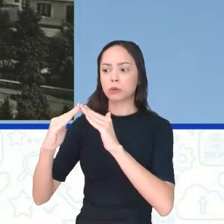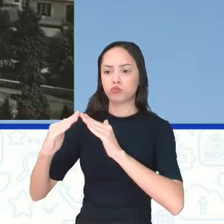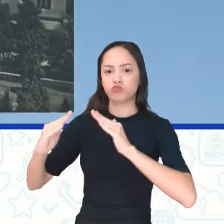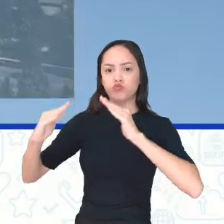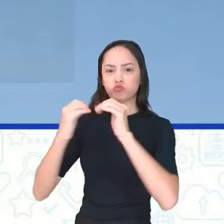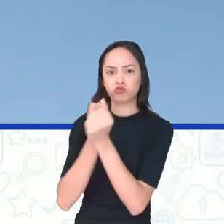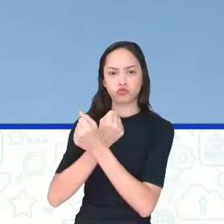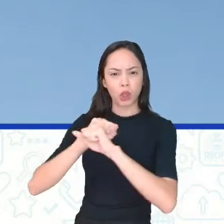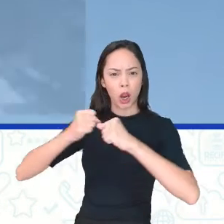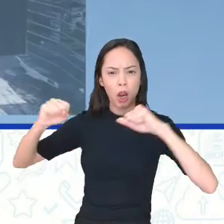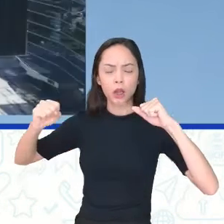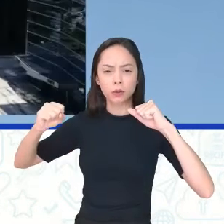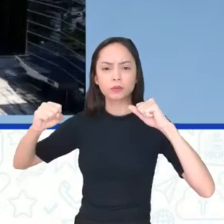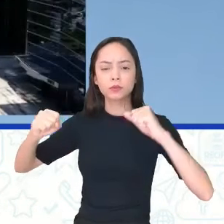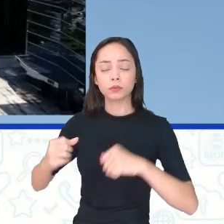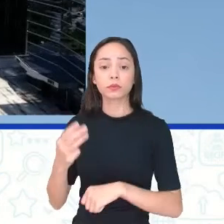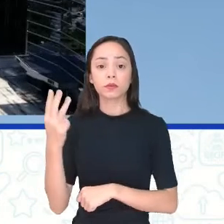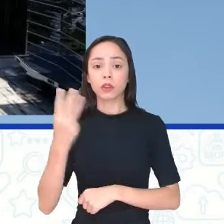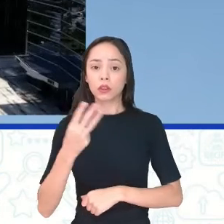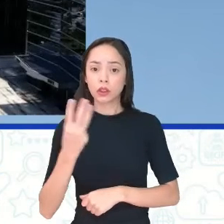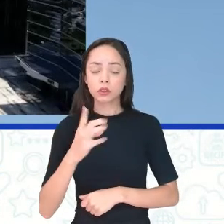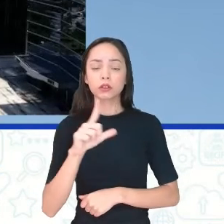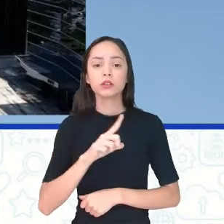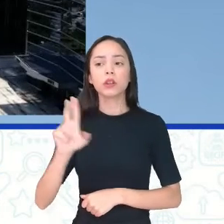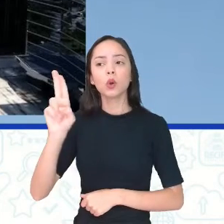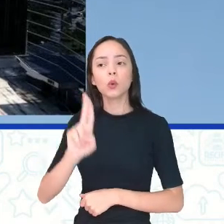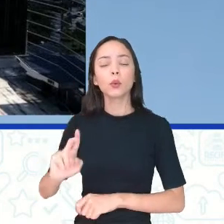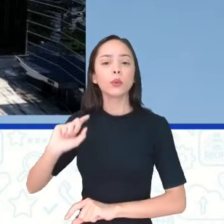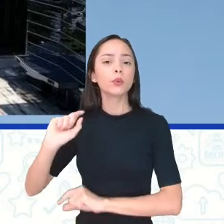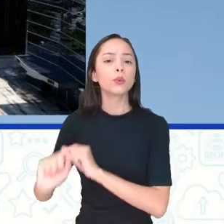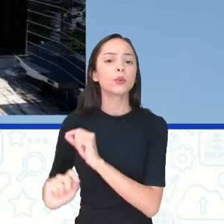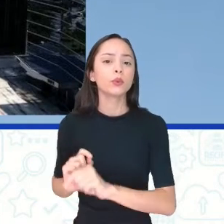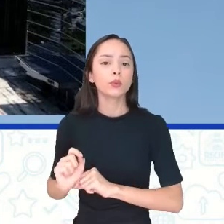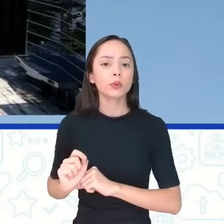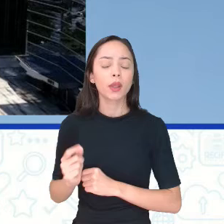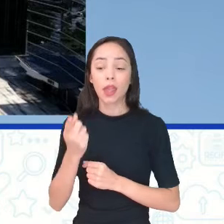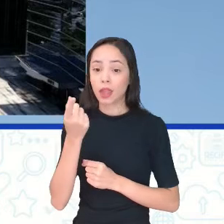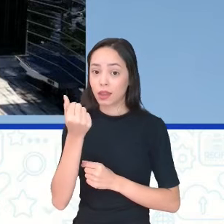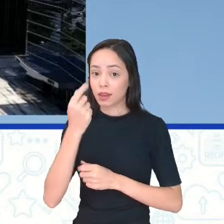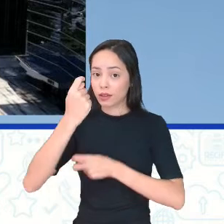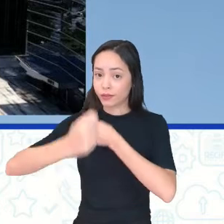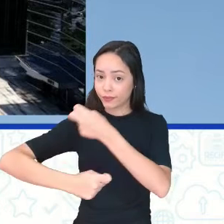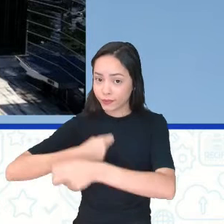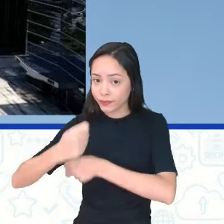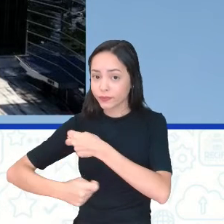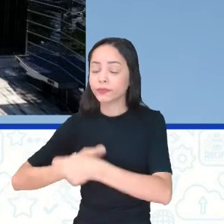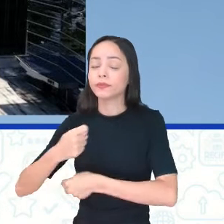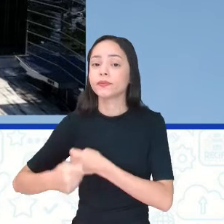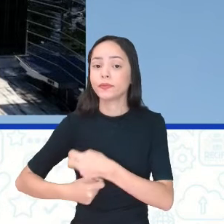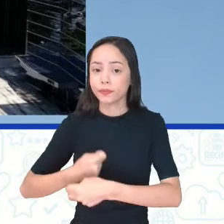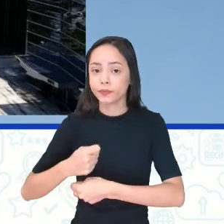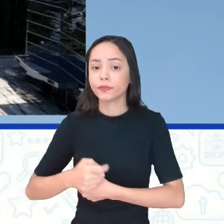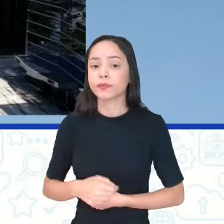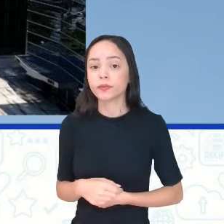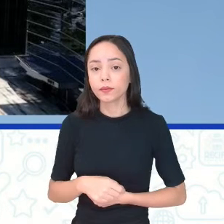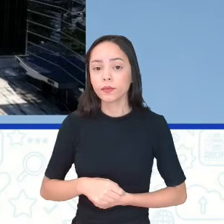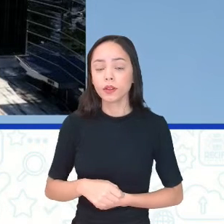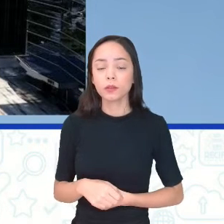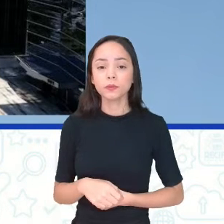padrão. E no terceiro momento, a gente tem um uso aí, né, financeiro, econômico, né, comercial.